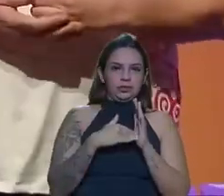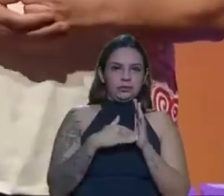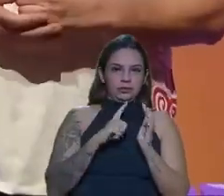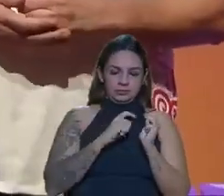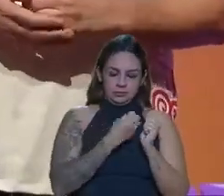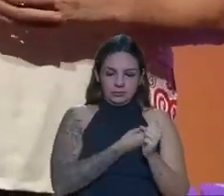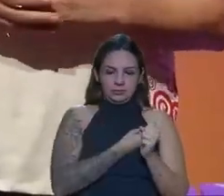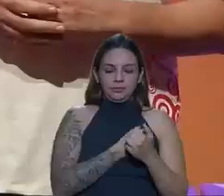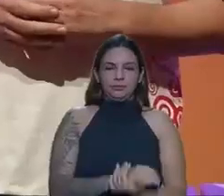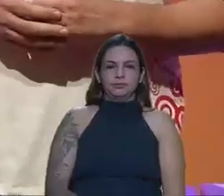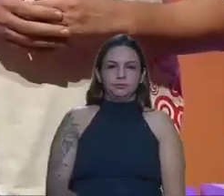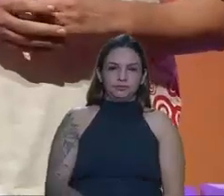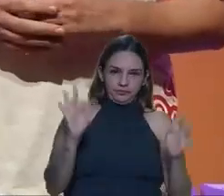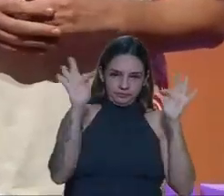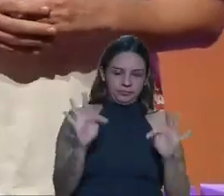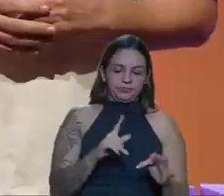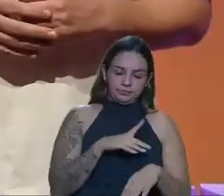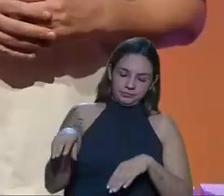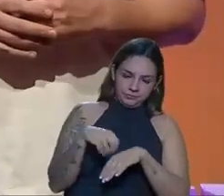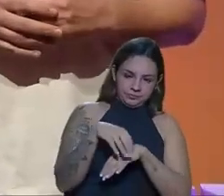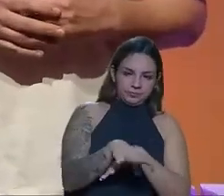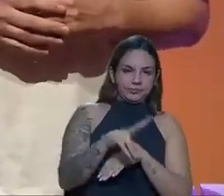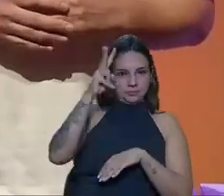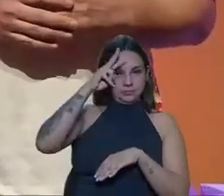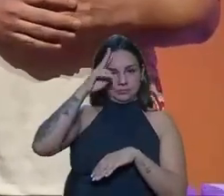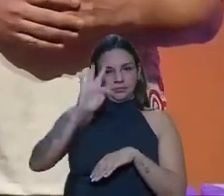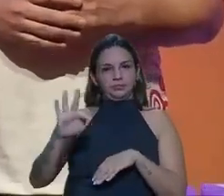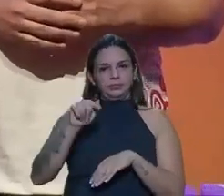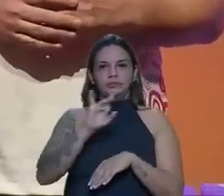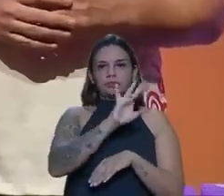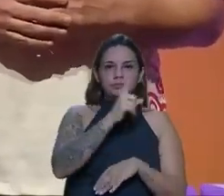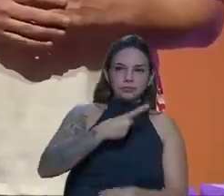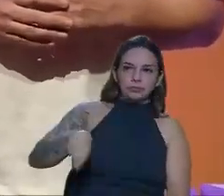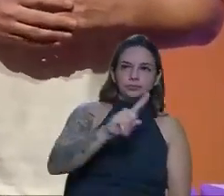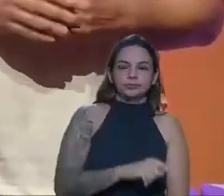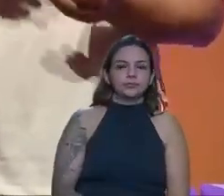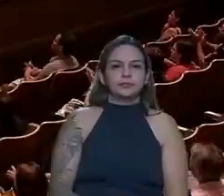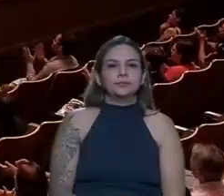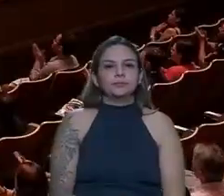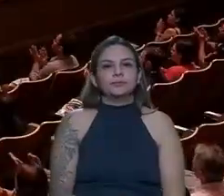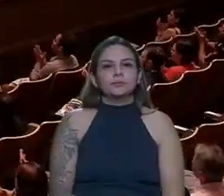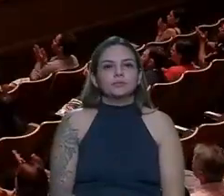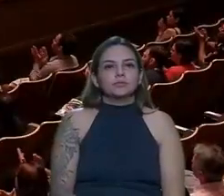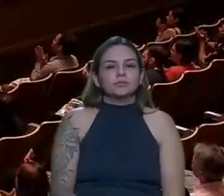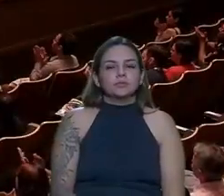indiretamente participaram, e fico muito feliz de compartilhar a história do UniAraxá com cada um de vocês.